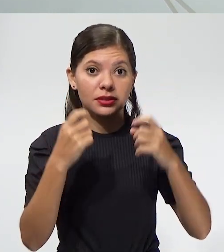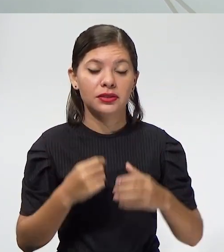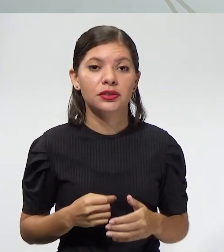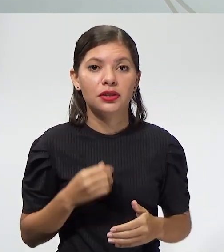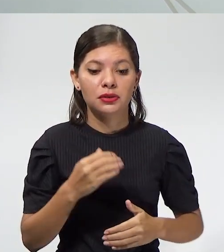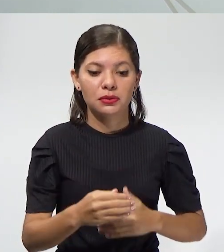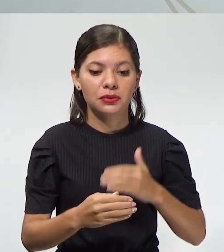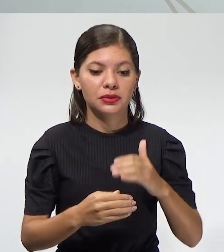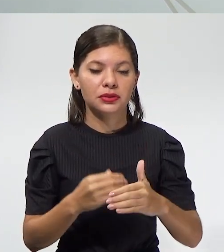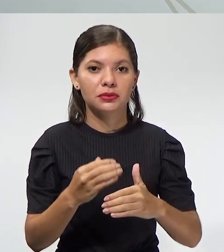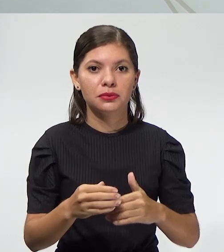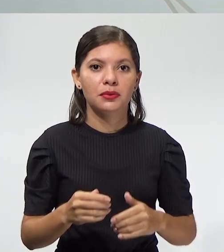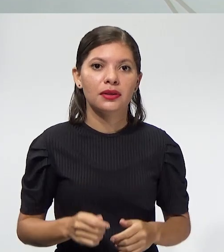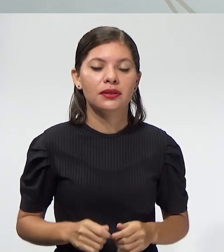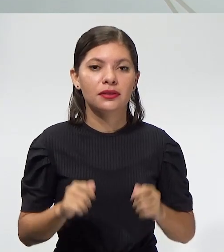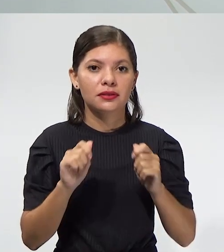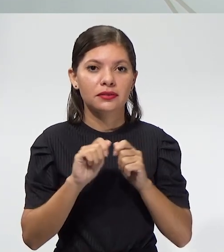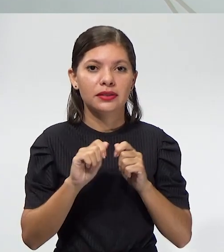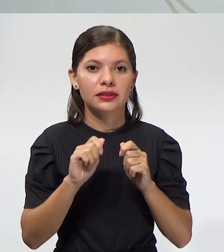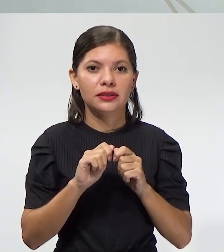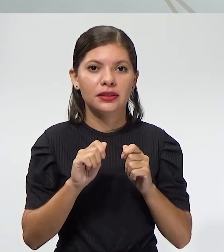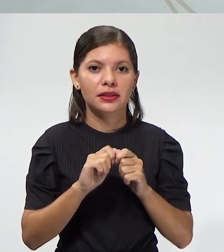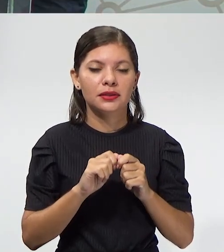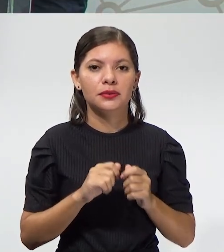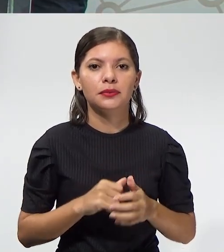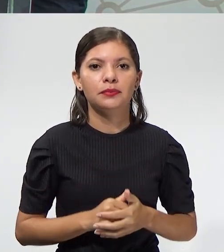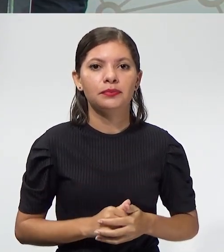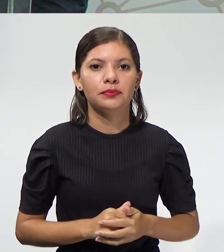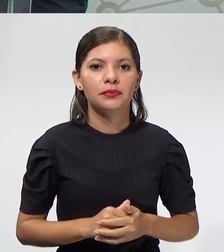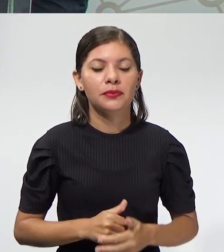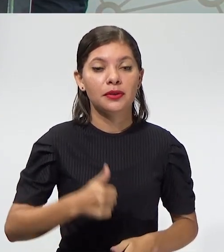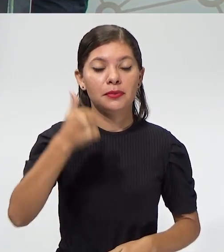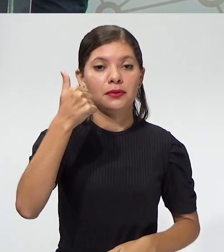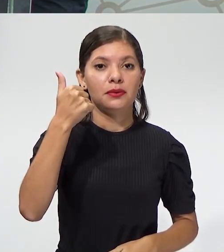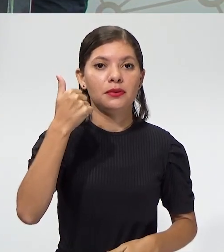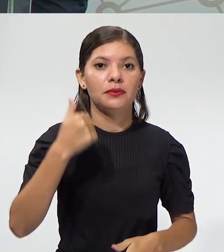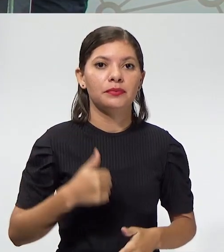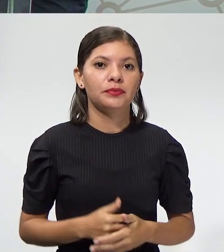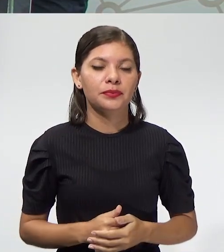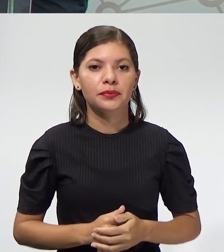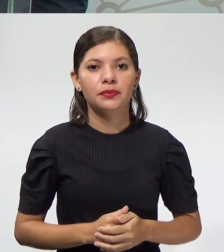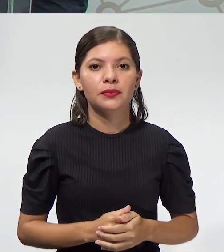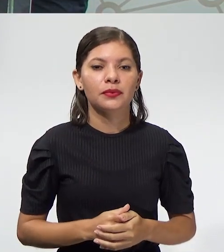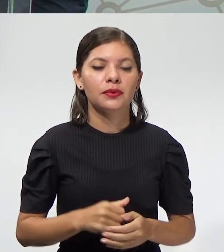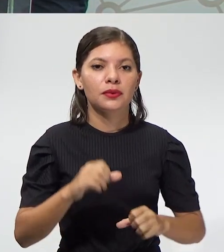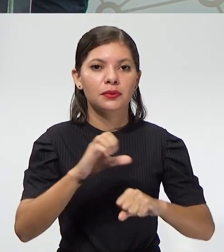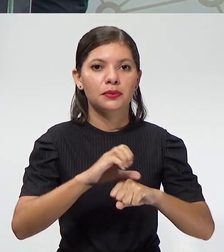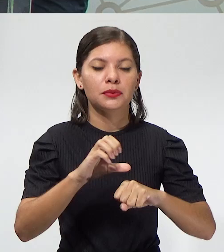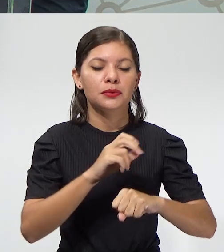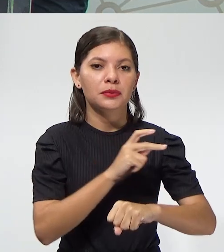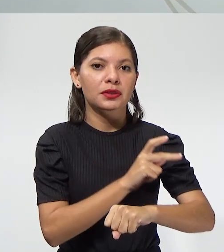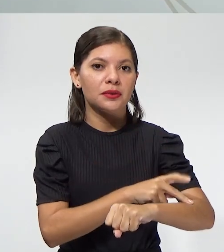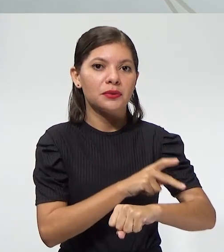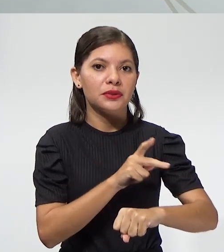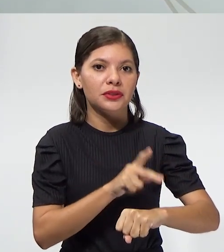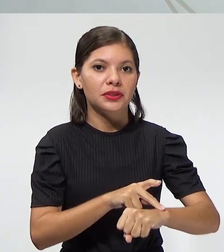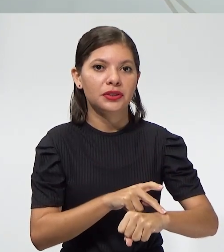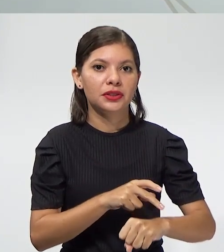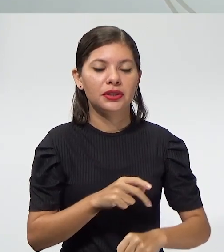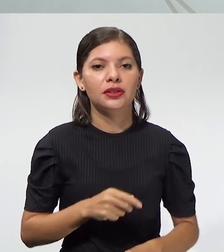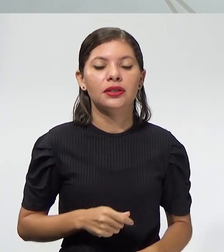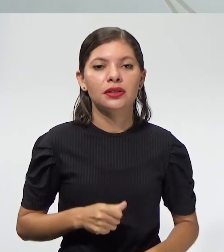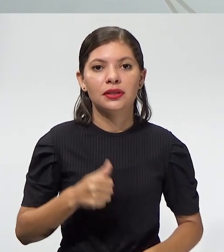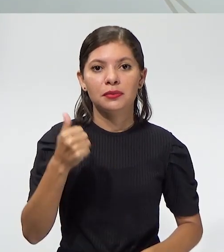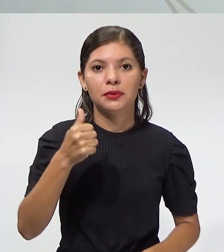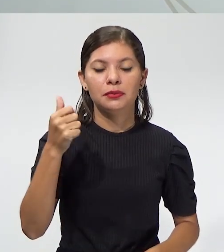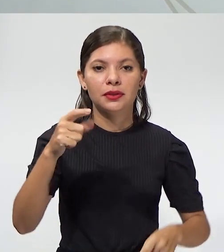fazendo porque a gente vai se aperfeiçoando. Aqui no curso de pedagogia, desde a primeira turma, vocês já são a nossa segunda turma,